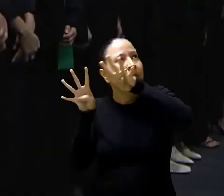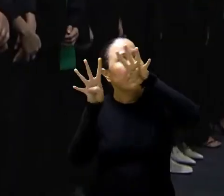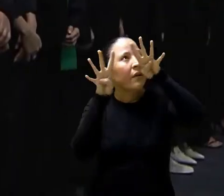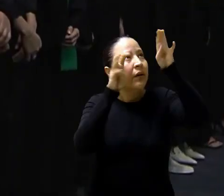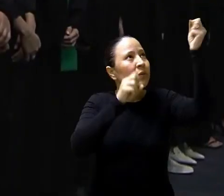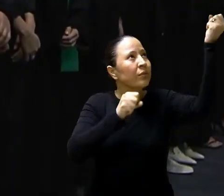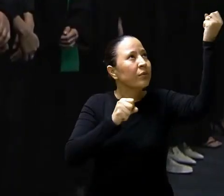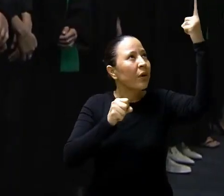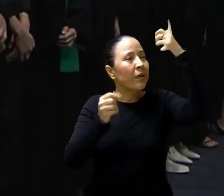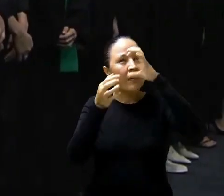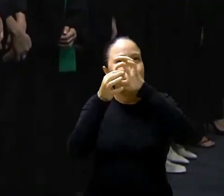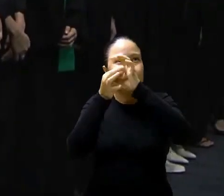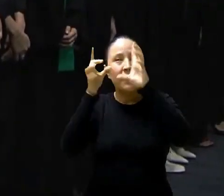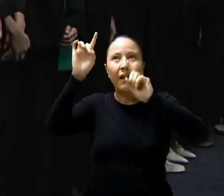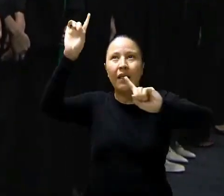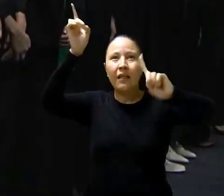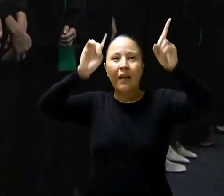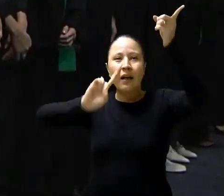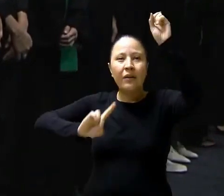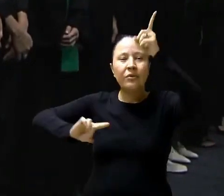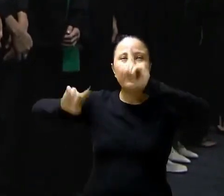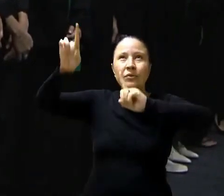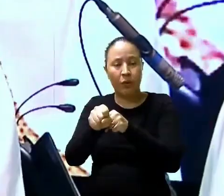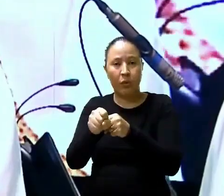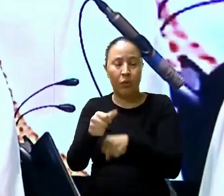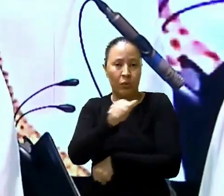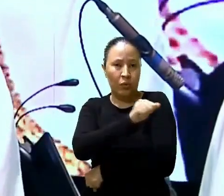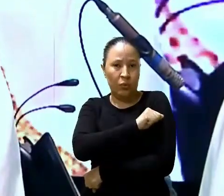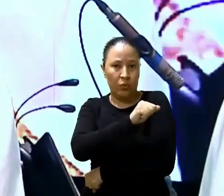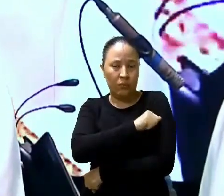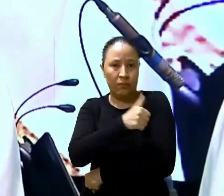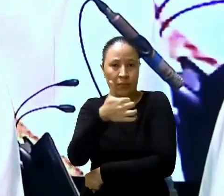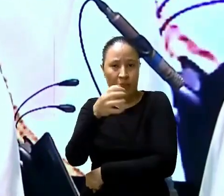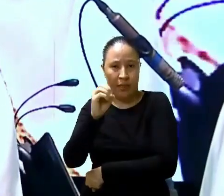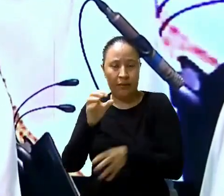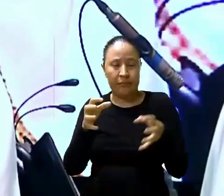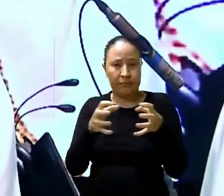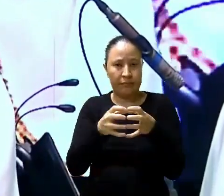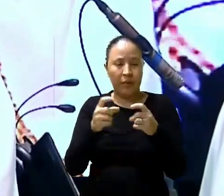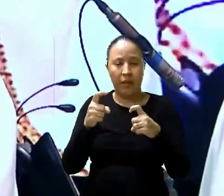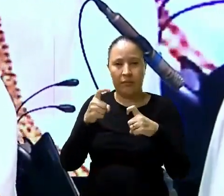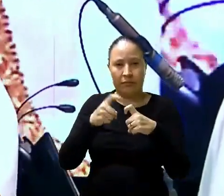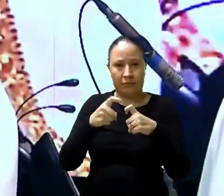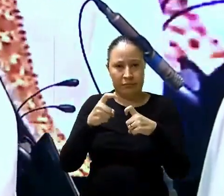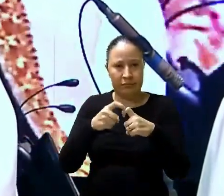de Medicina da Universidade Unicesumar, Campus Maringá, no estado do Paraná.